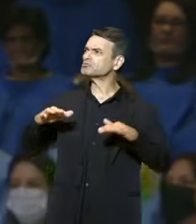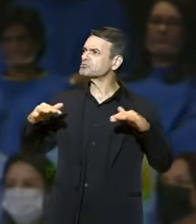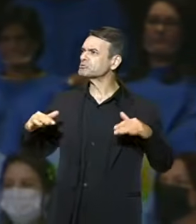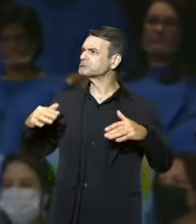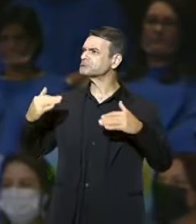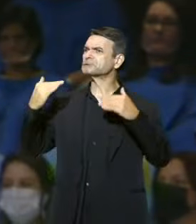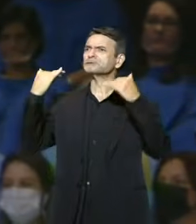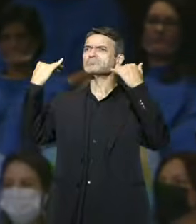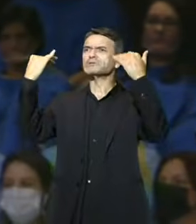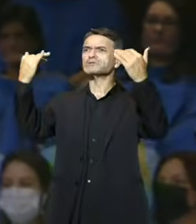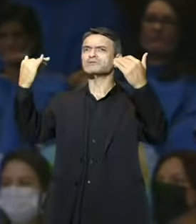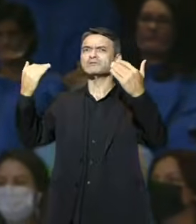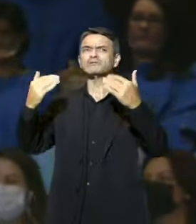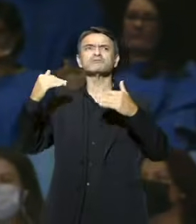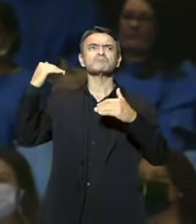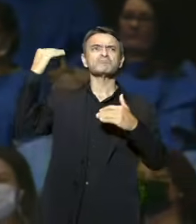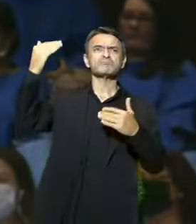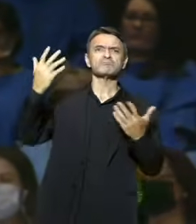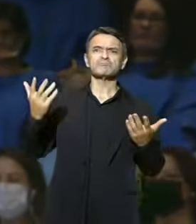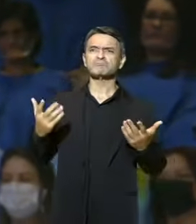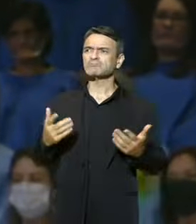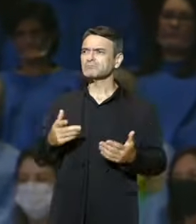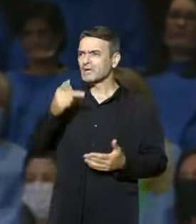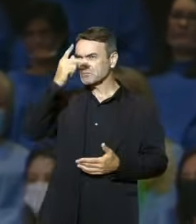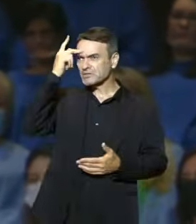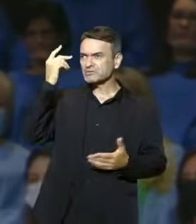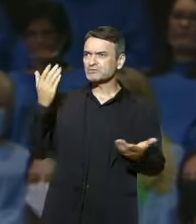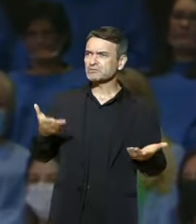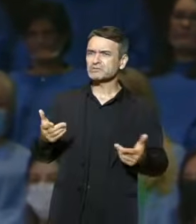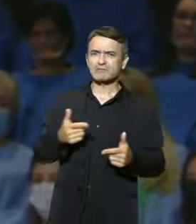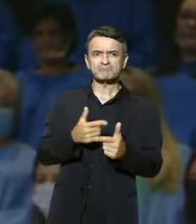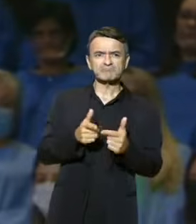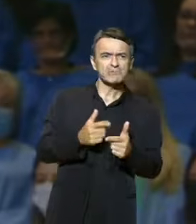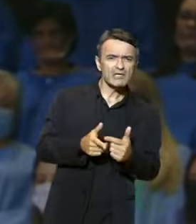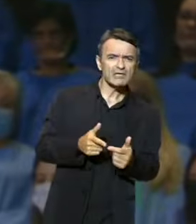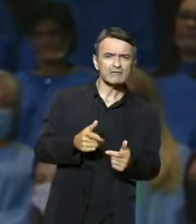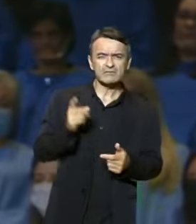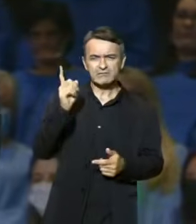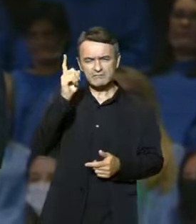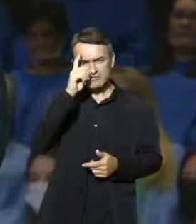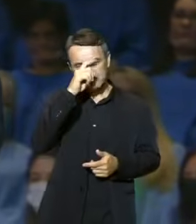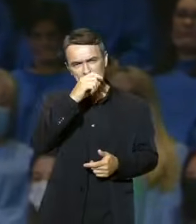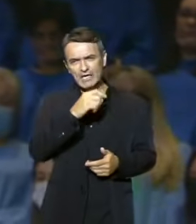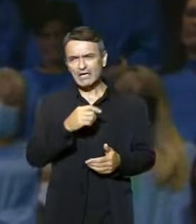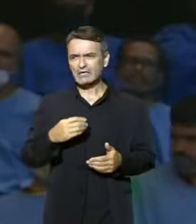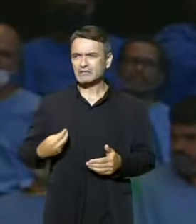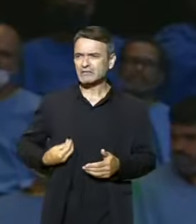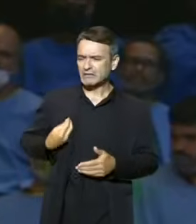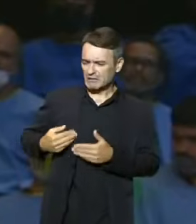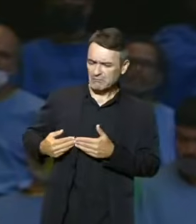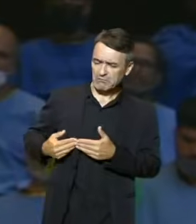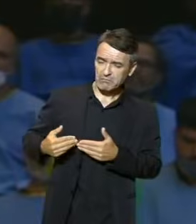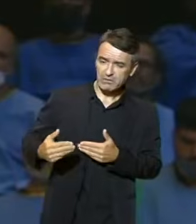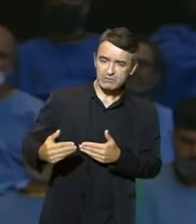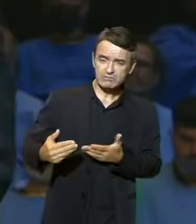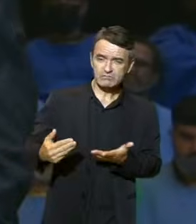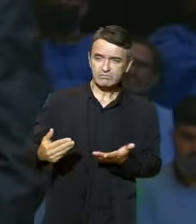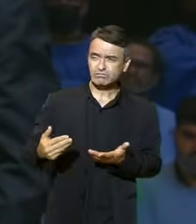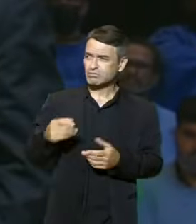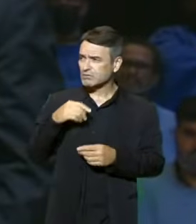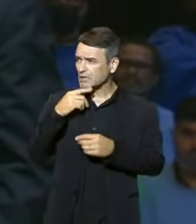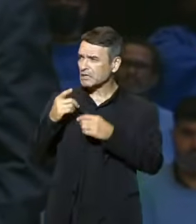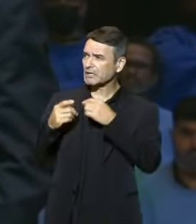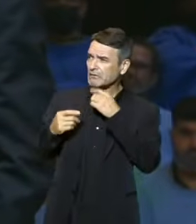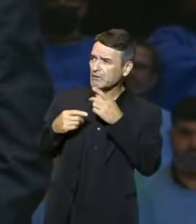aqui embaixo, gente que está passando por algumas dificuldades, ou que ao longo da vida está